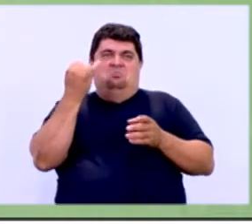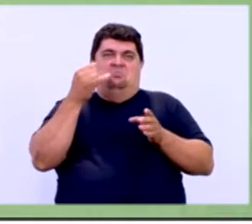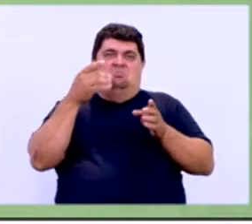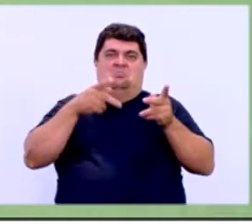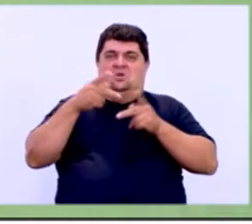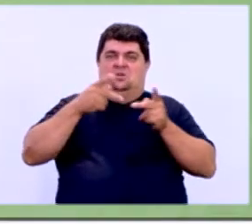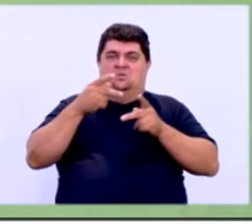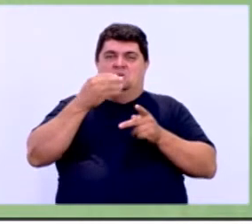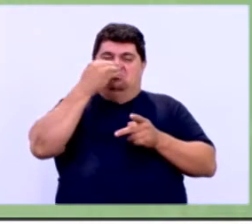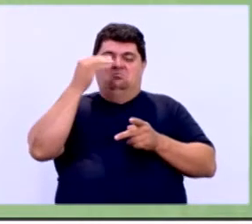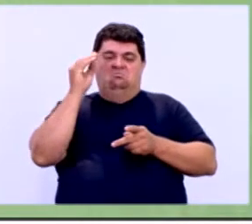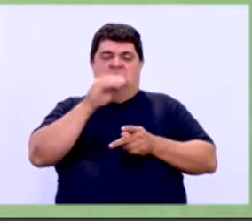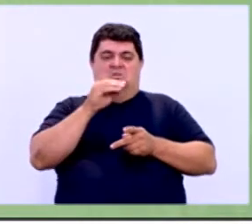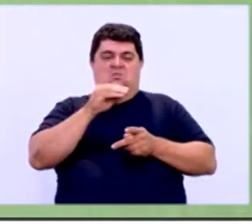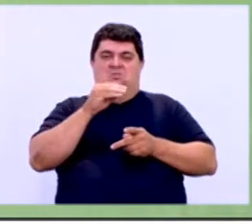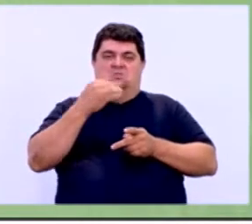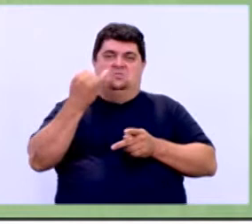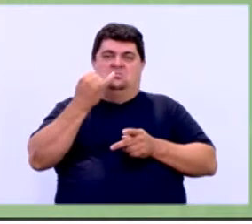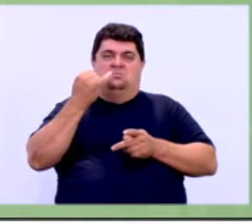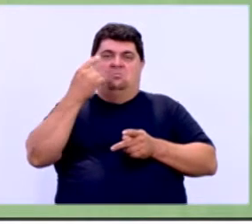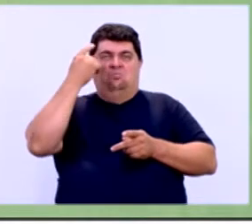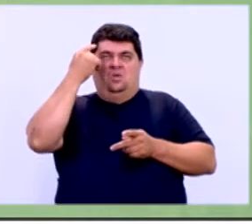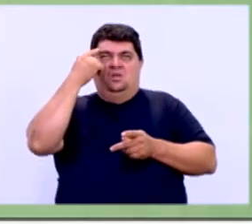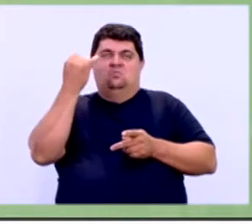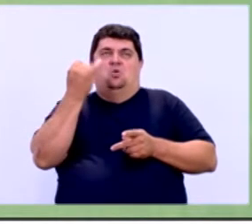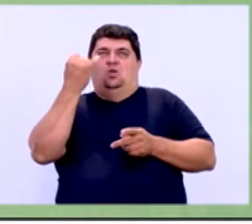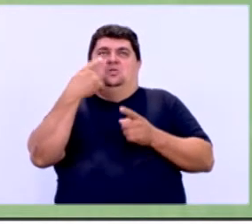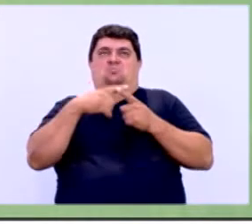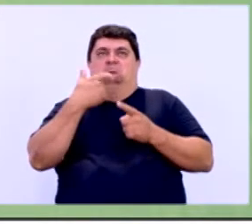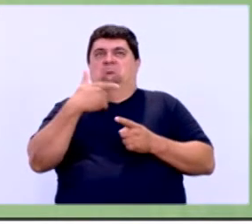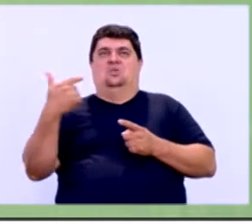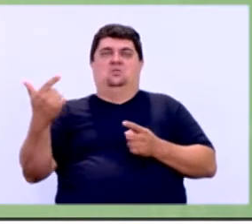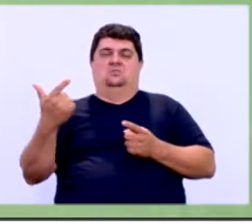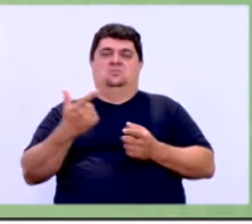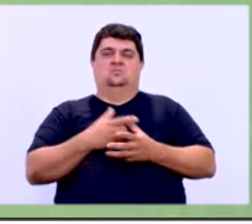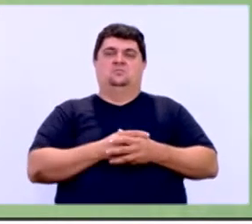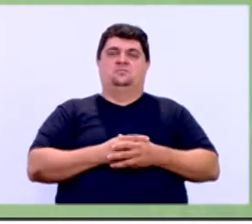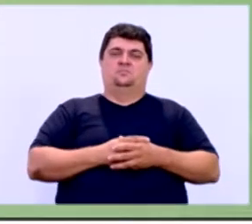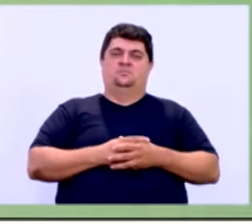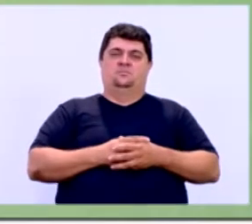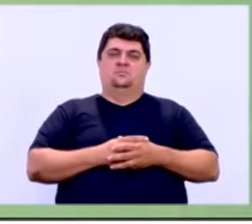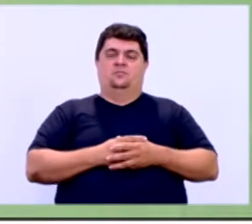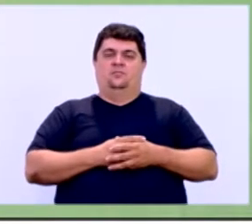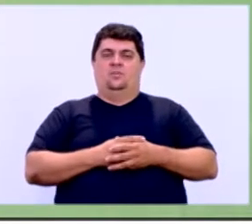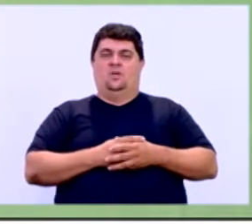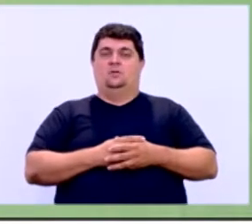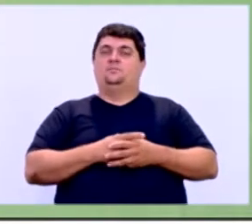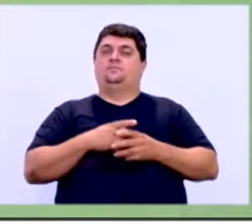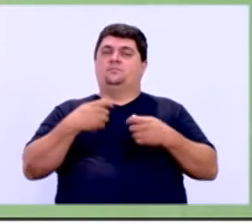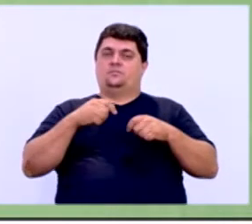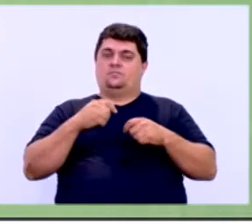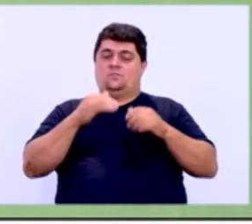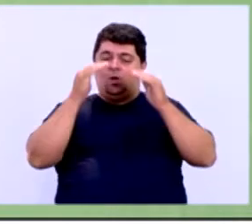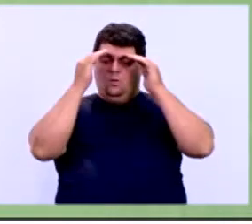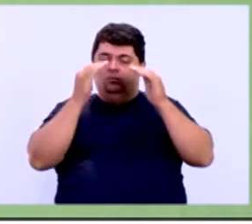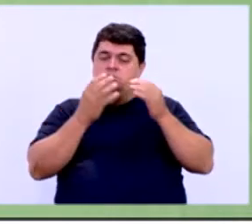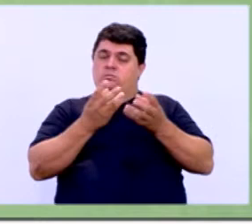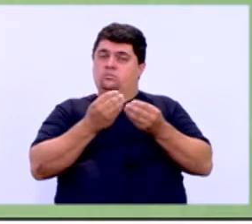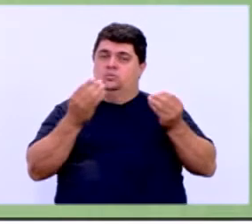tem importância, relevância em fazer esse planejamento financeiro, né? Então, tem que ter muita atenção, muito